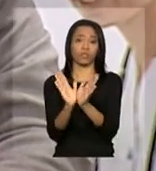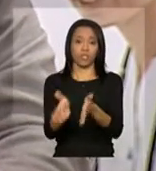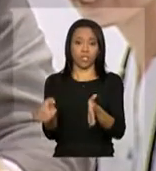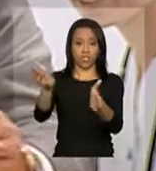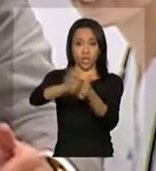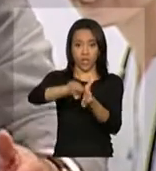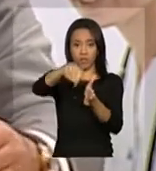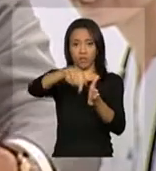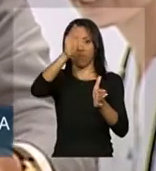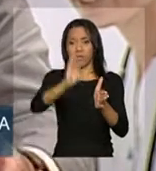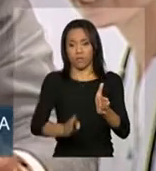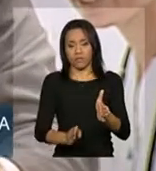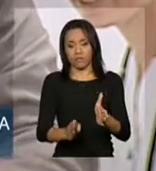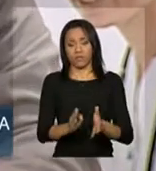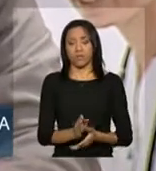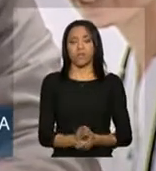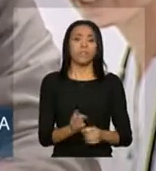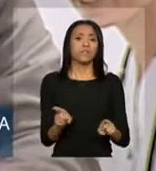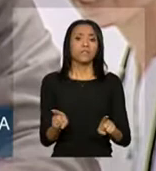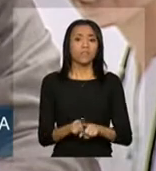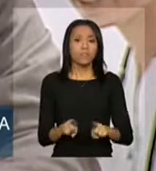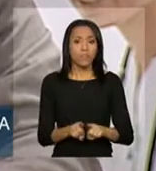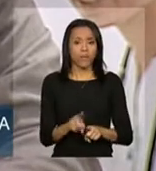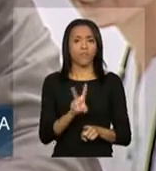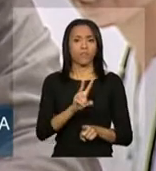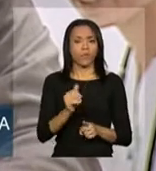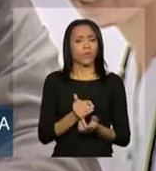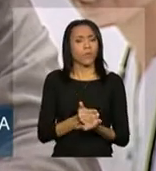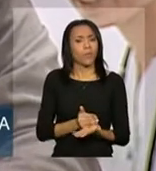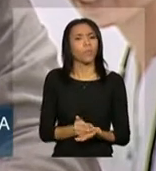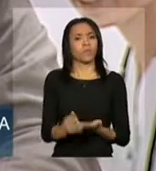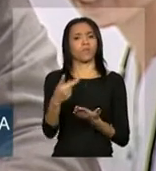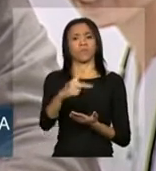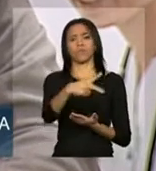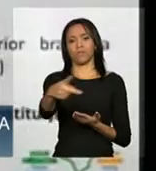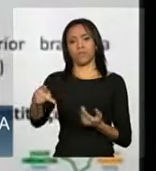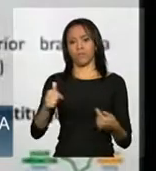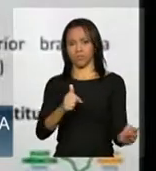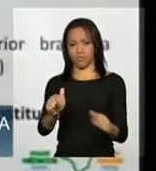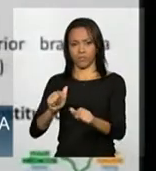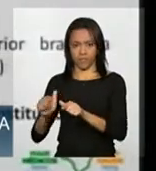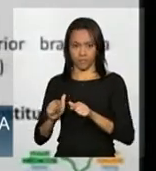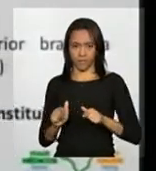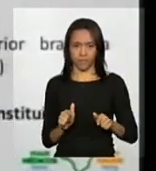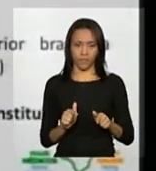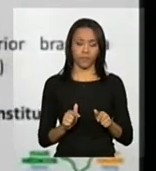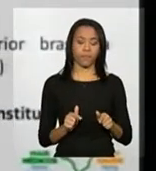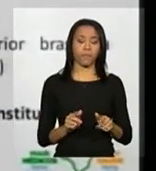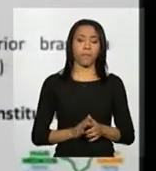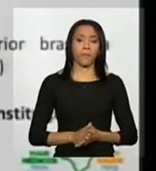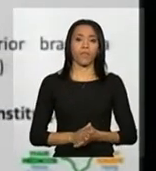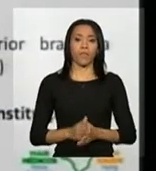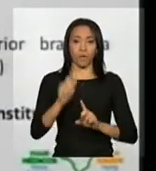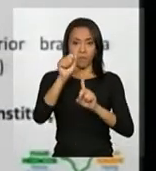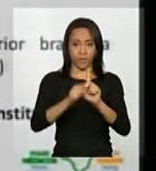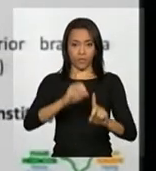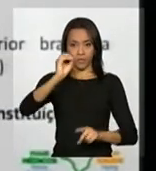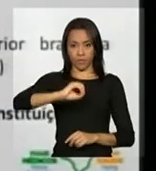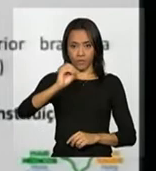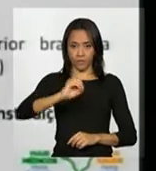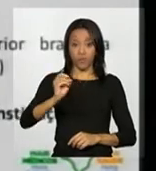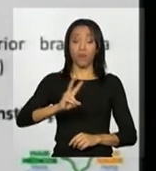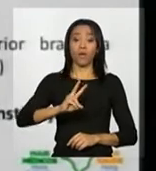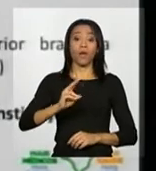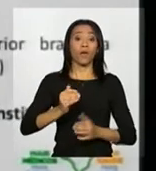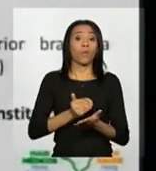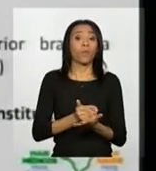ao Brasil e também evidentemente iniciará suas atividades próximo em outubro será o início do curso